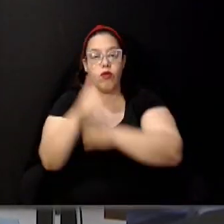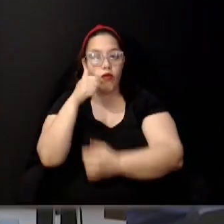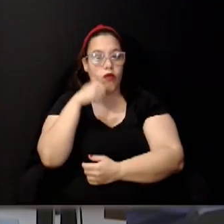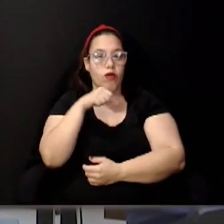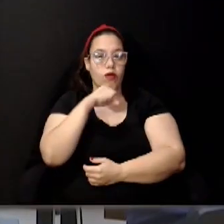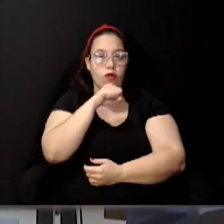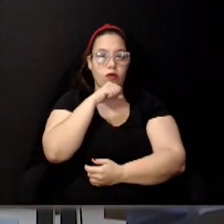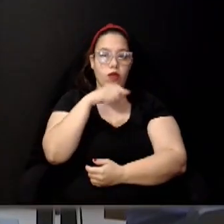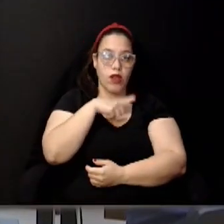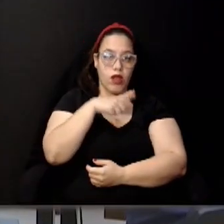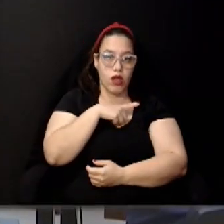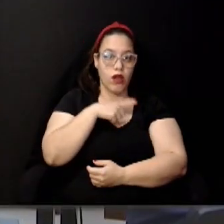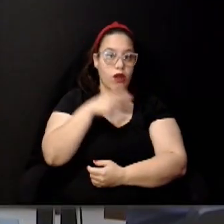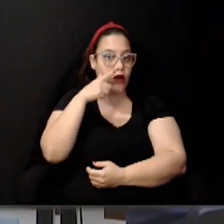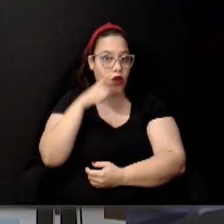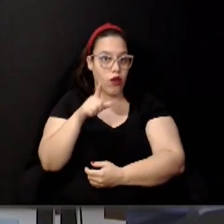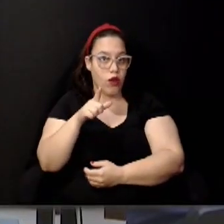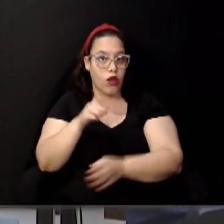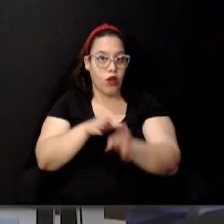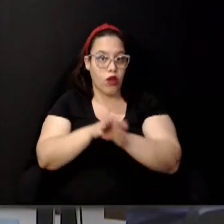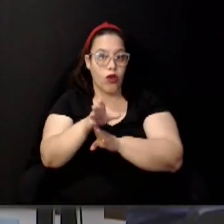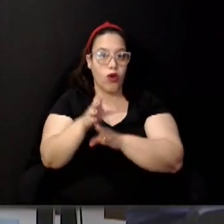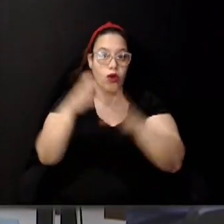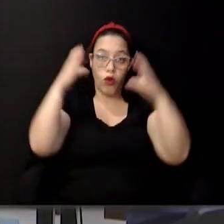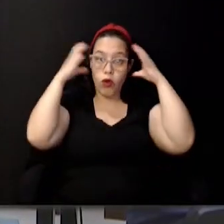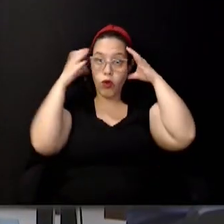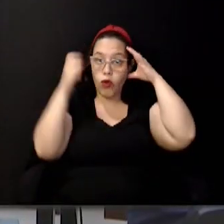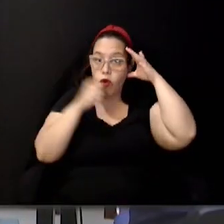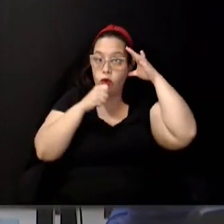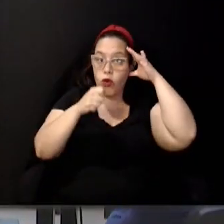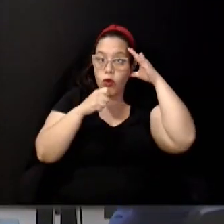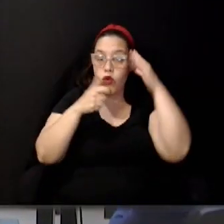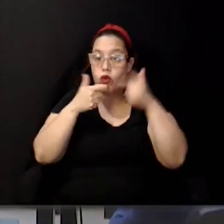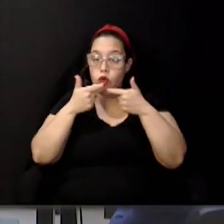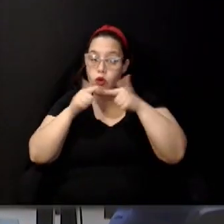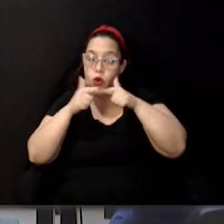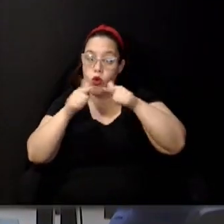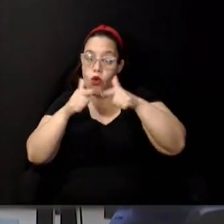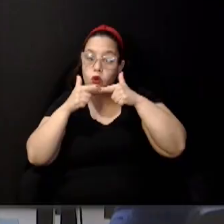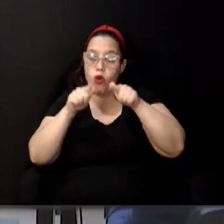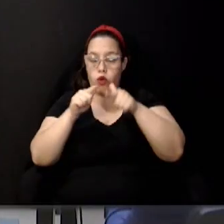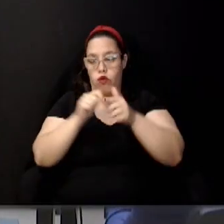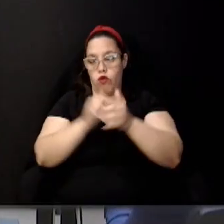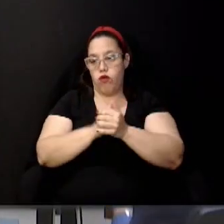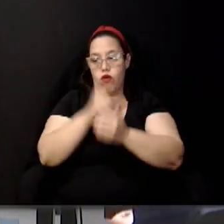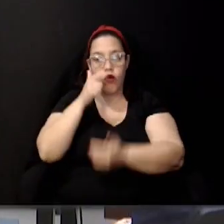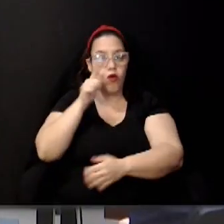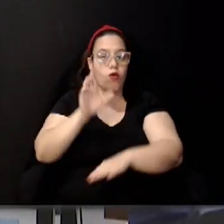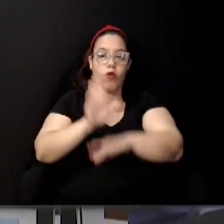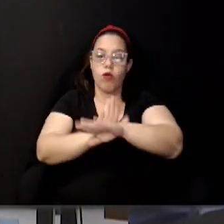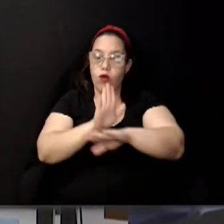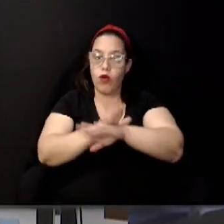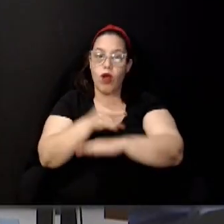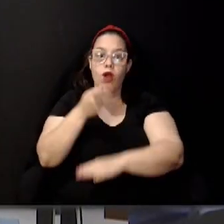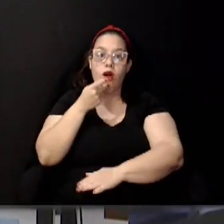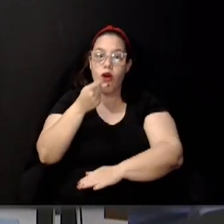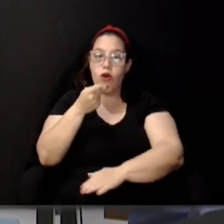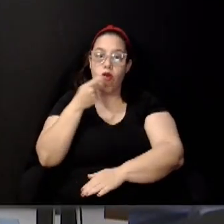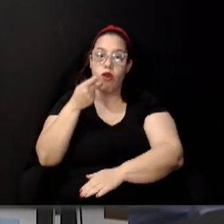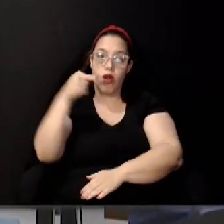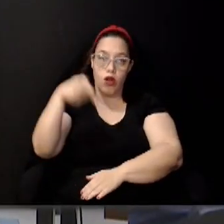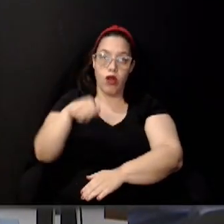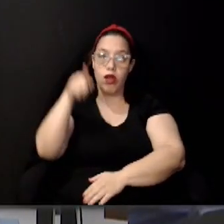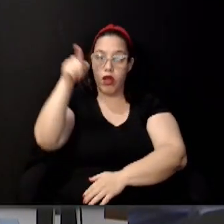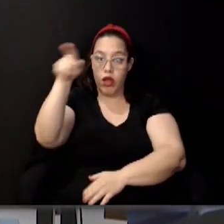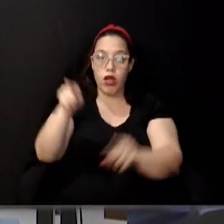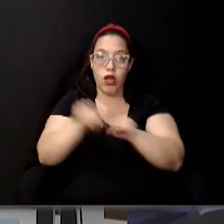a gente consegue encaminhar ele para a fono, para ver essa linguagem, para ver se a gente consegue ajudar ele a falar, né? Aqui, lá também, para você entender.